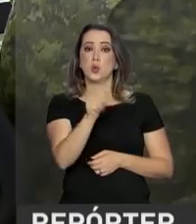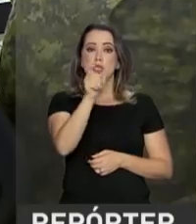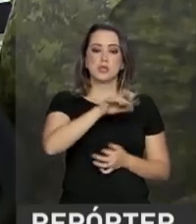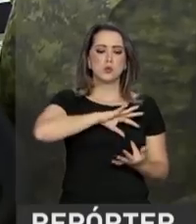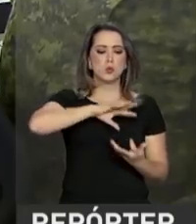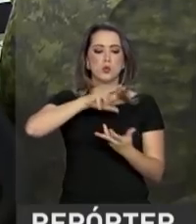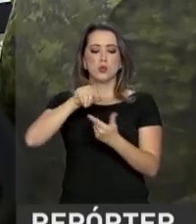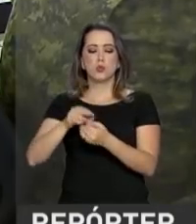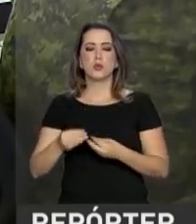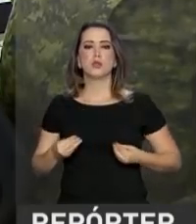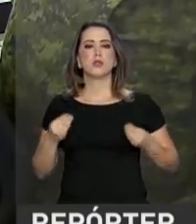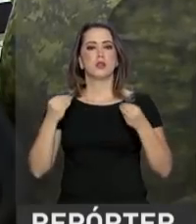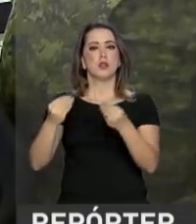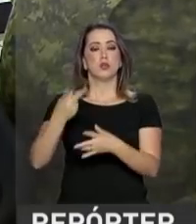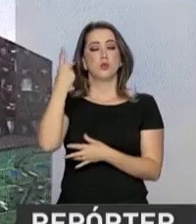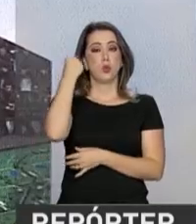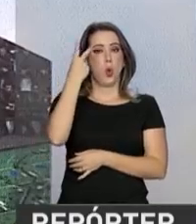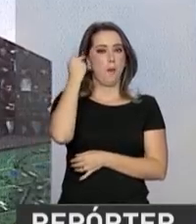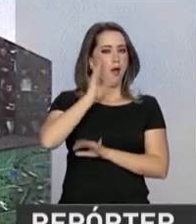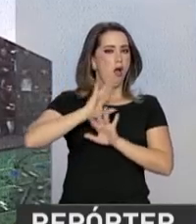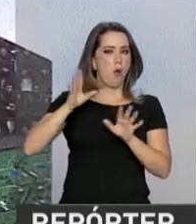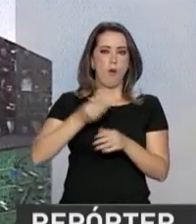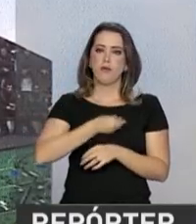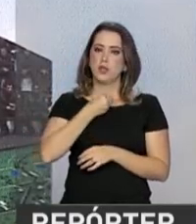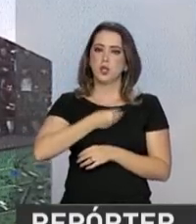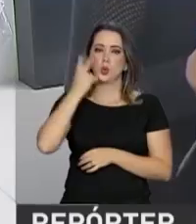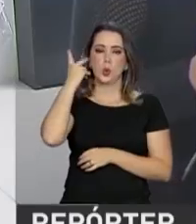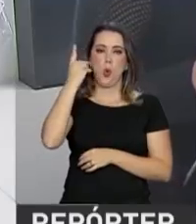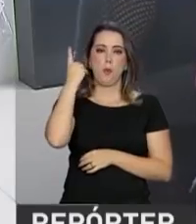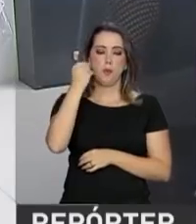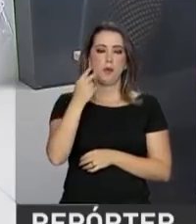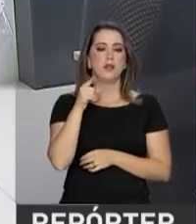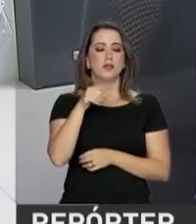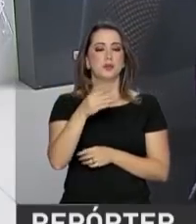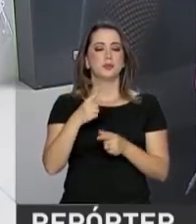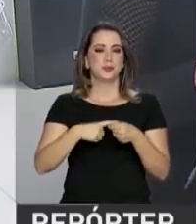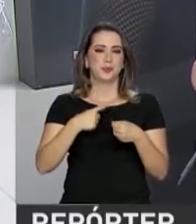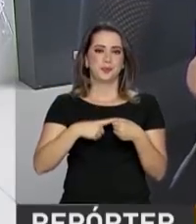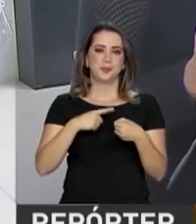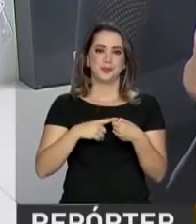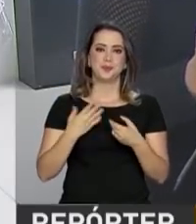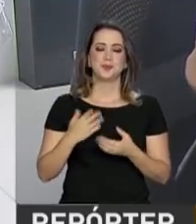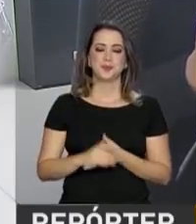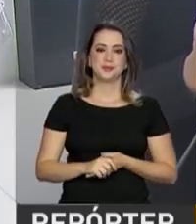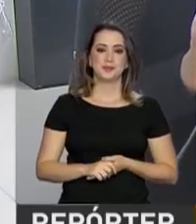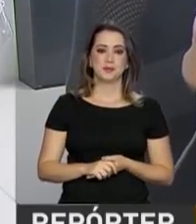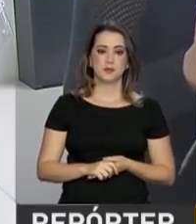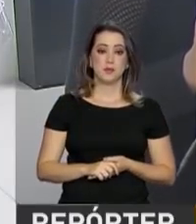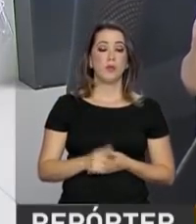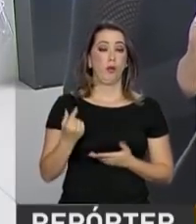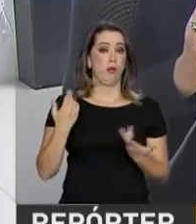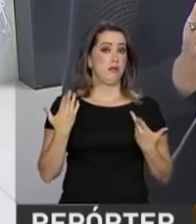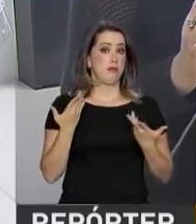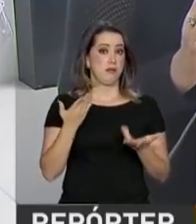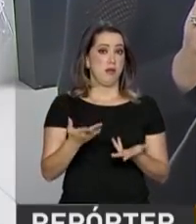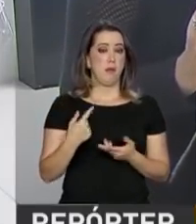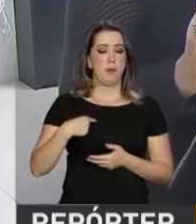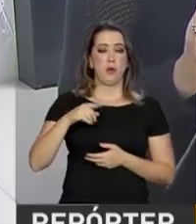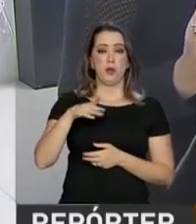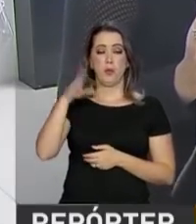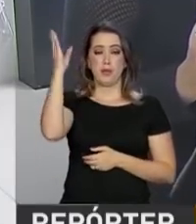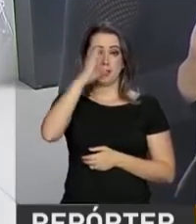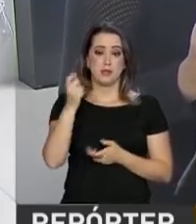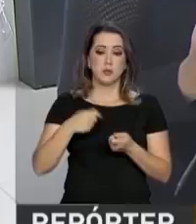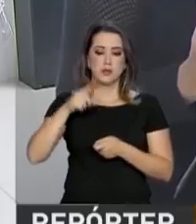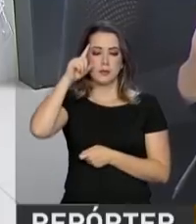trabalhando para devolver a normalidade a Bogaland. A missão do Brasil em Bogaland é comandar a operação de paz, ou